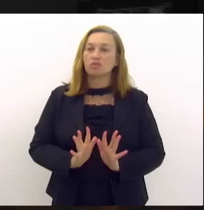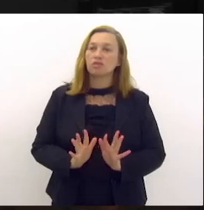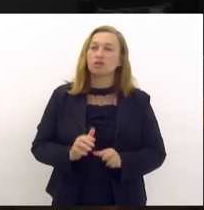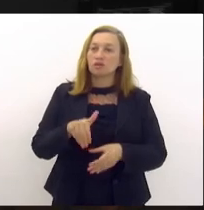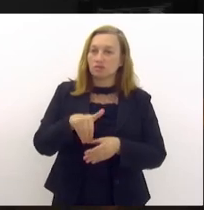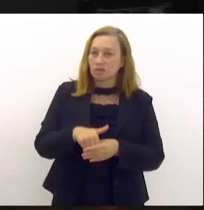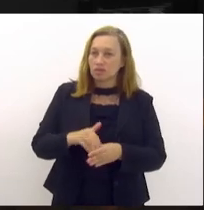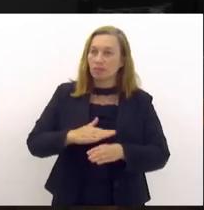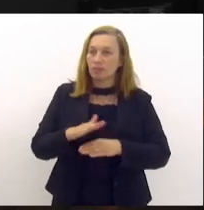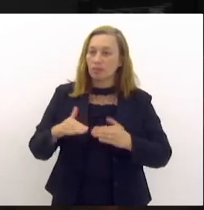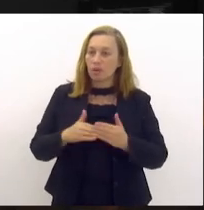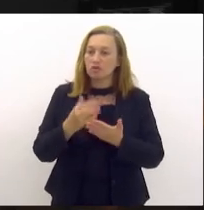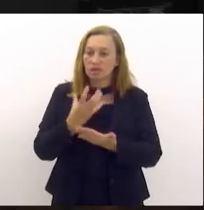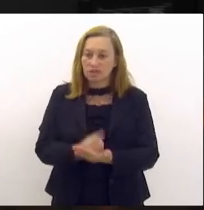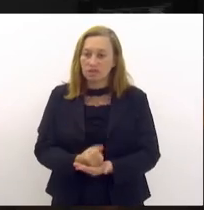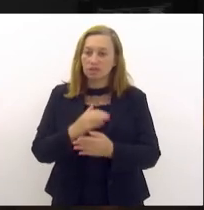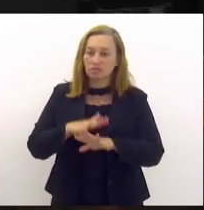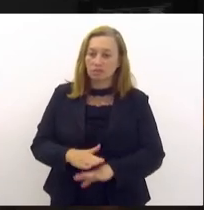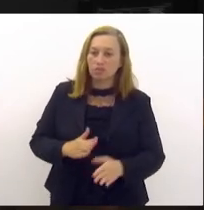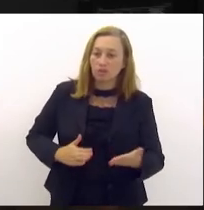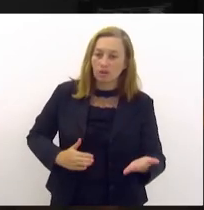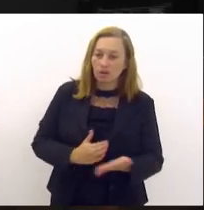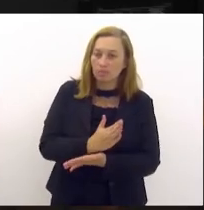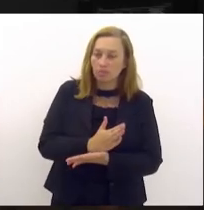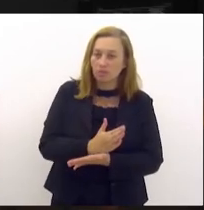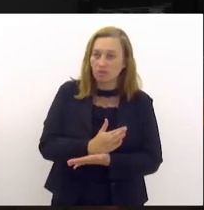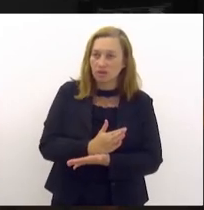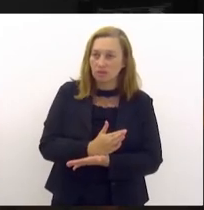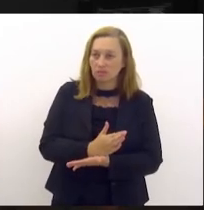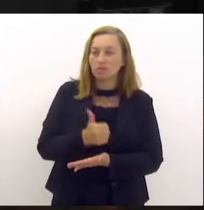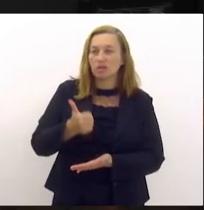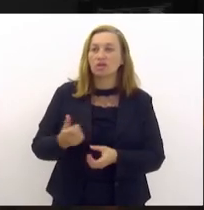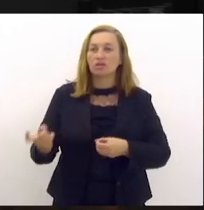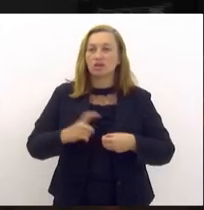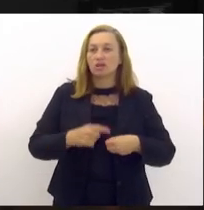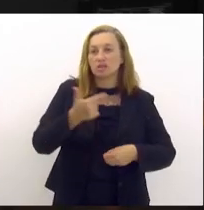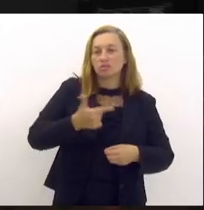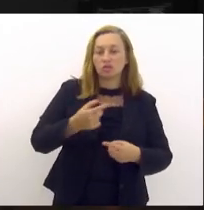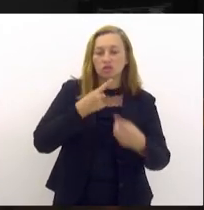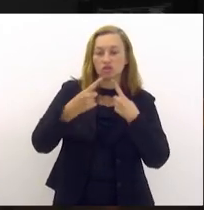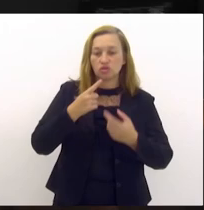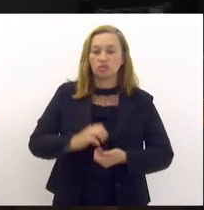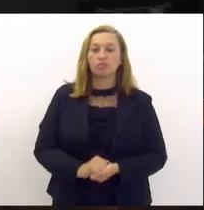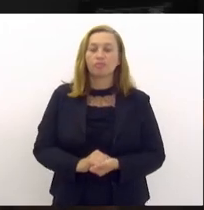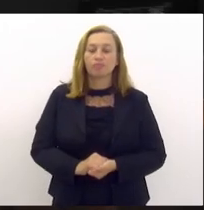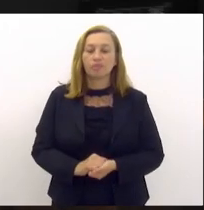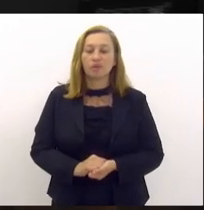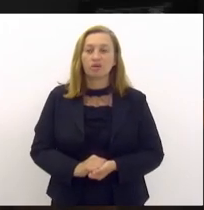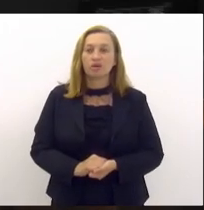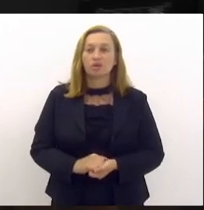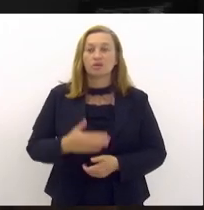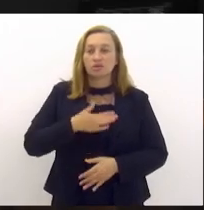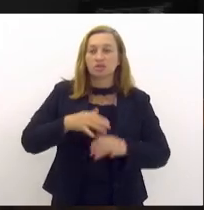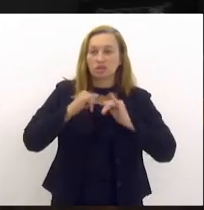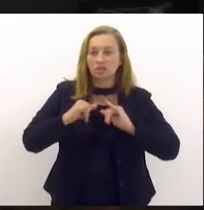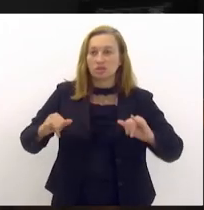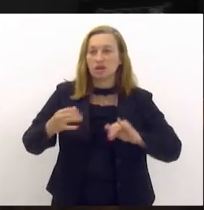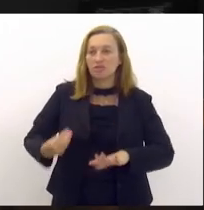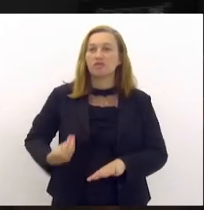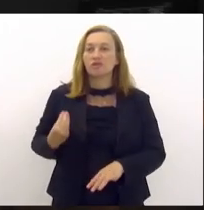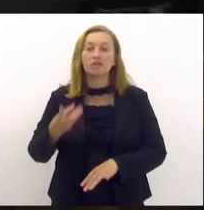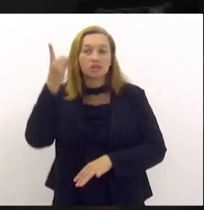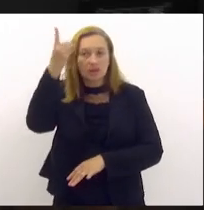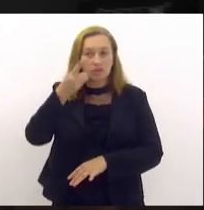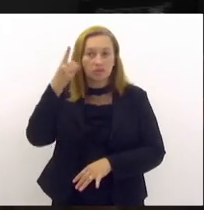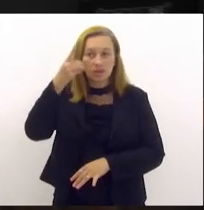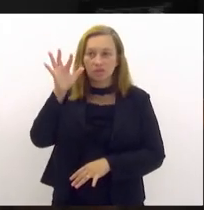discussão. Em votação, os senhores que aprovam, permaneçam como estão. Aprovado em primeira, retorna em segunda. Gostaria de anunciar a presença do